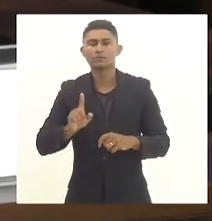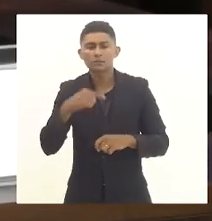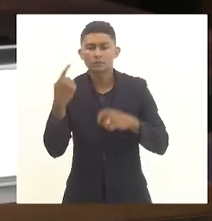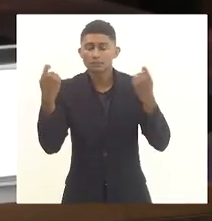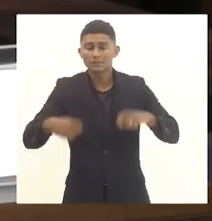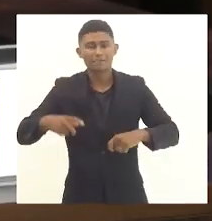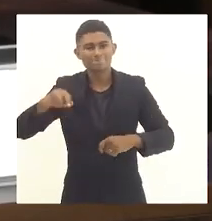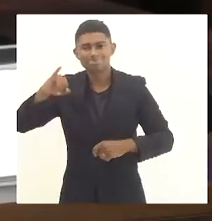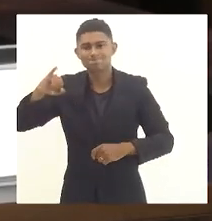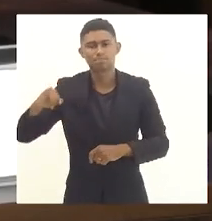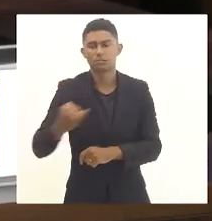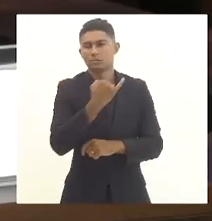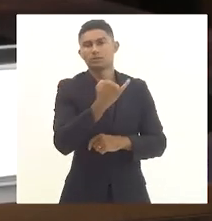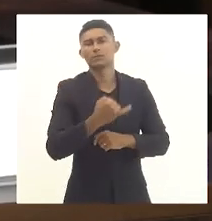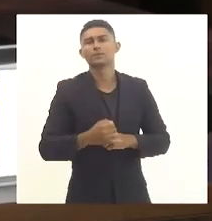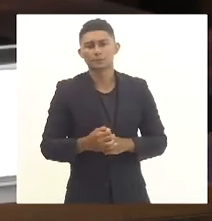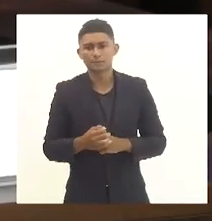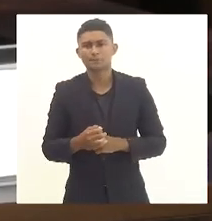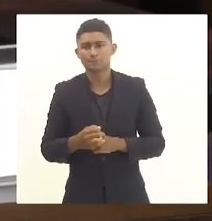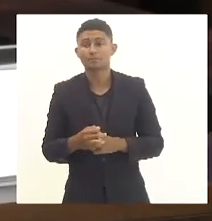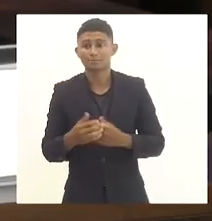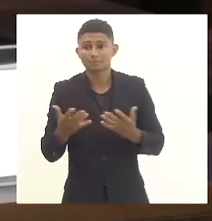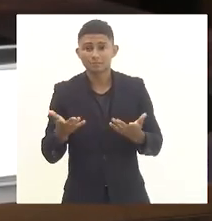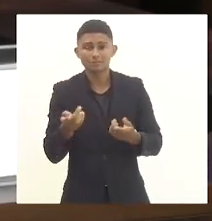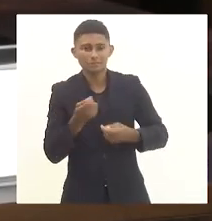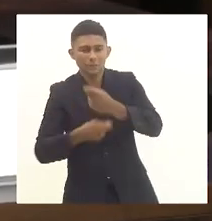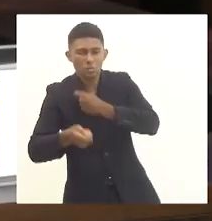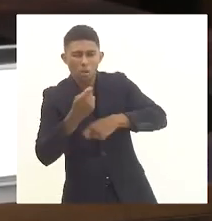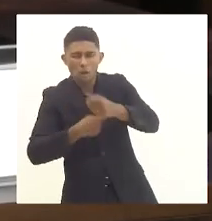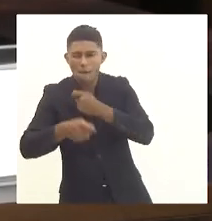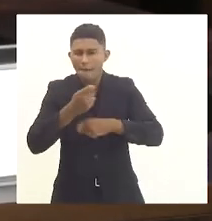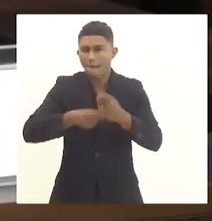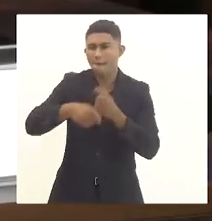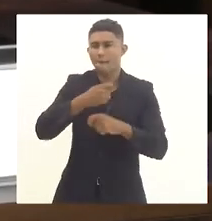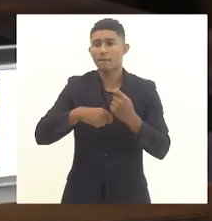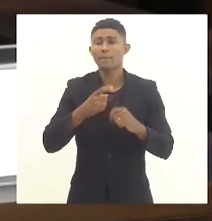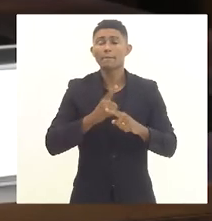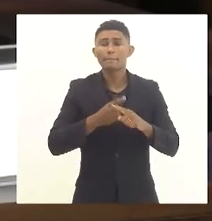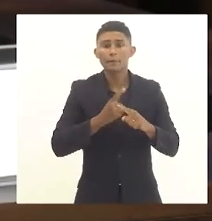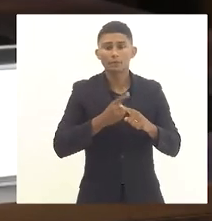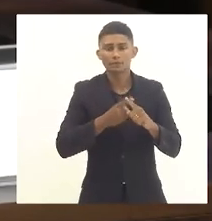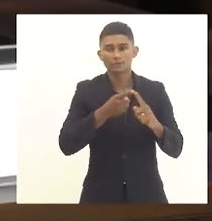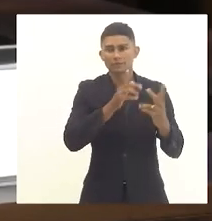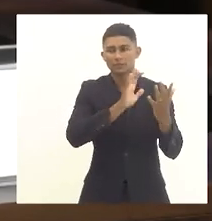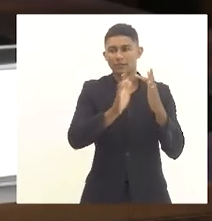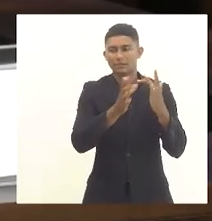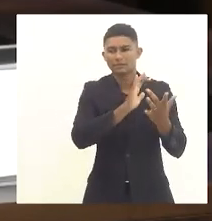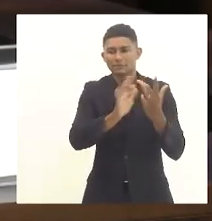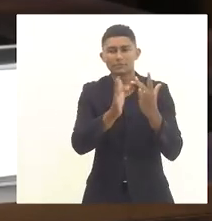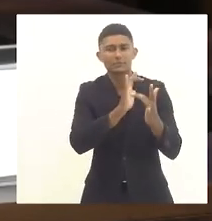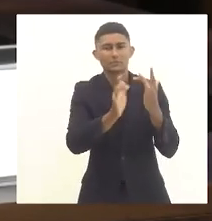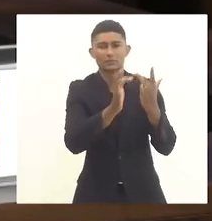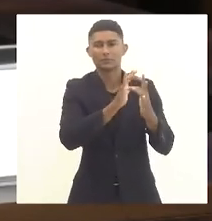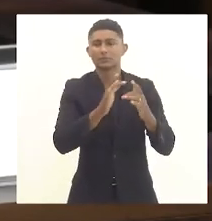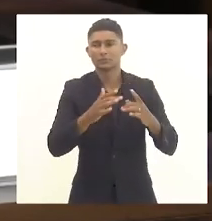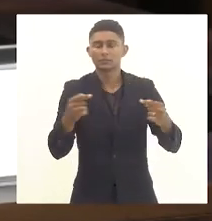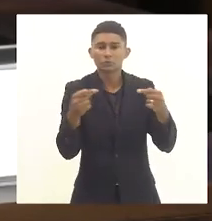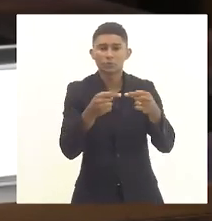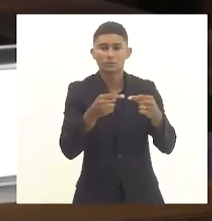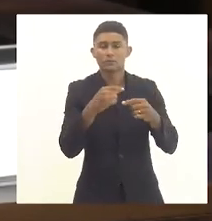aproveitar muito desse ciclo econômico, porque a conectividade, sem dúvida alguma, é ferramenta de